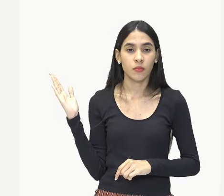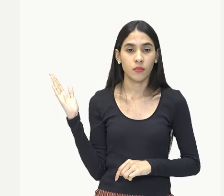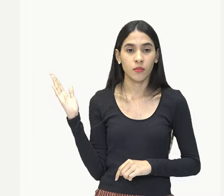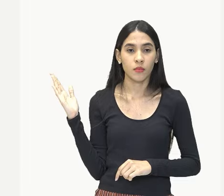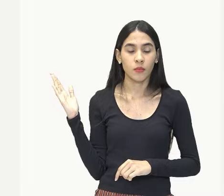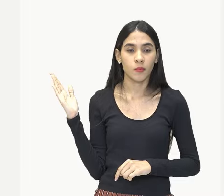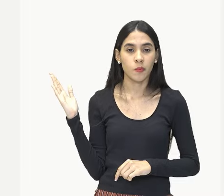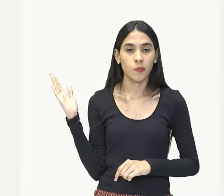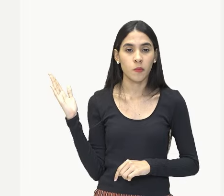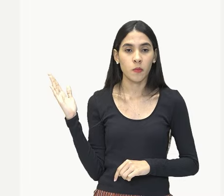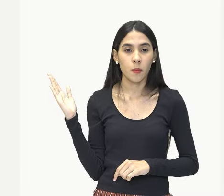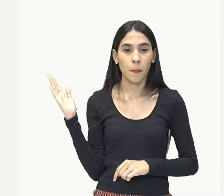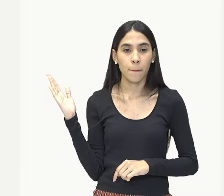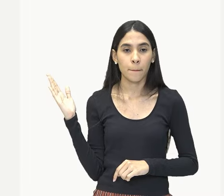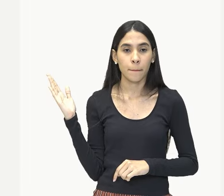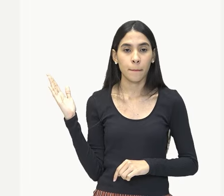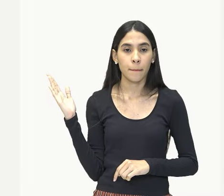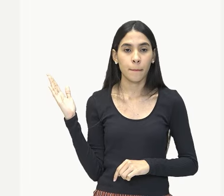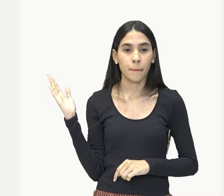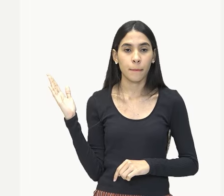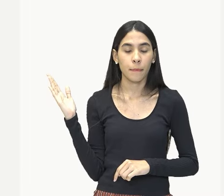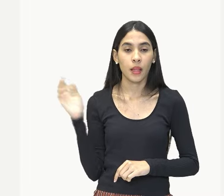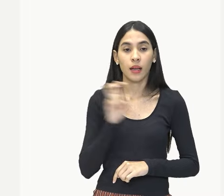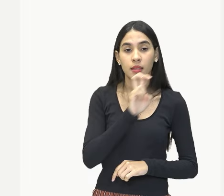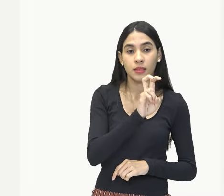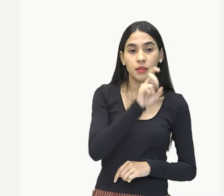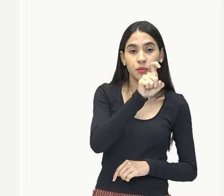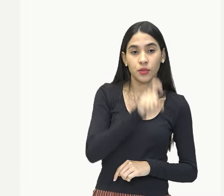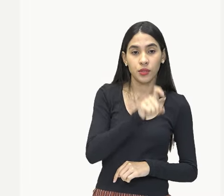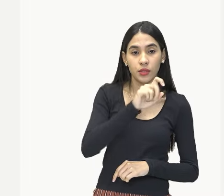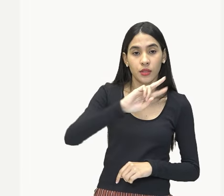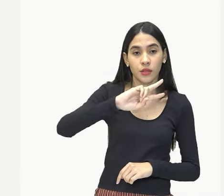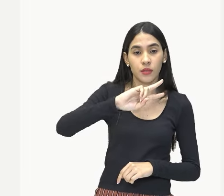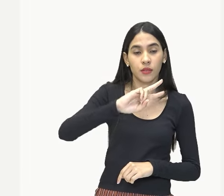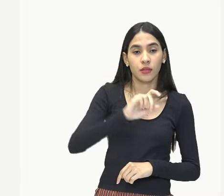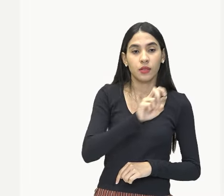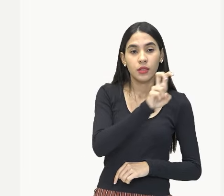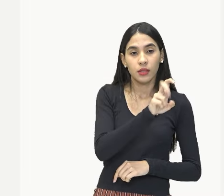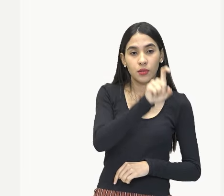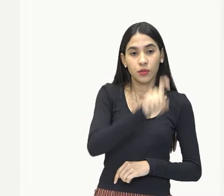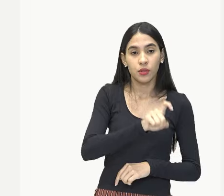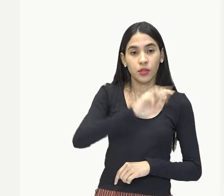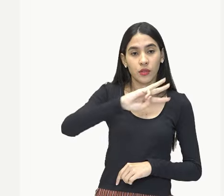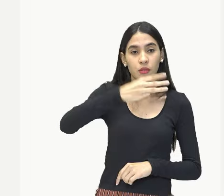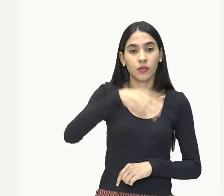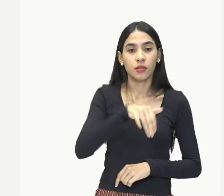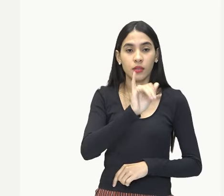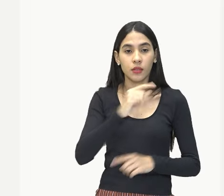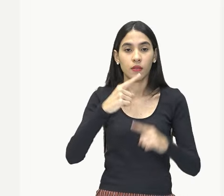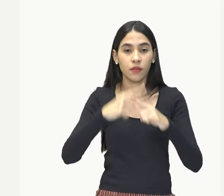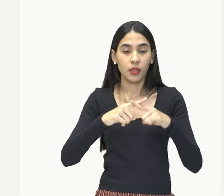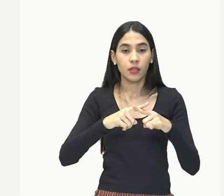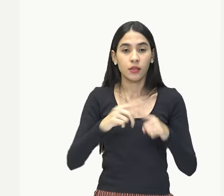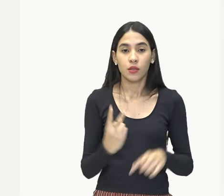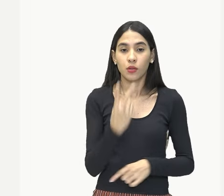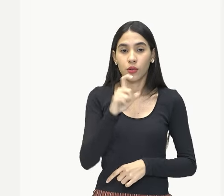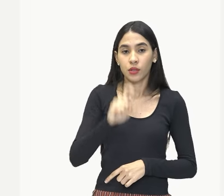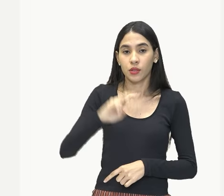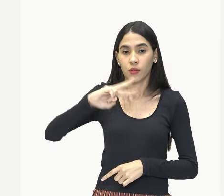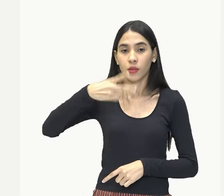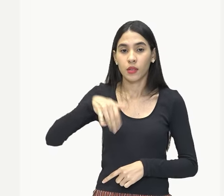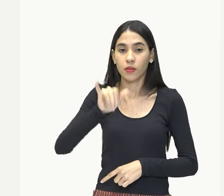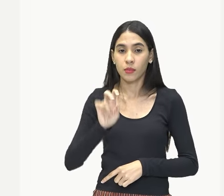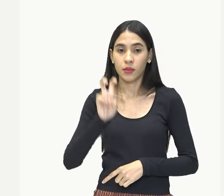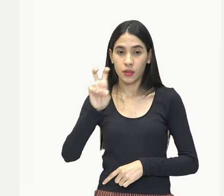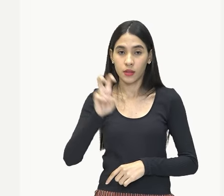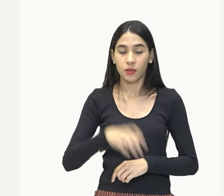5x ao cubo y, multiplicado por 2x ao quadrado y à quinta. Pronto.